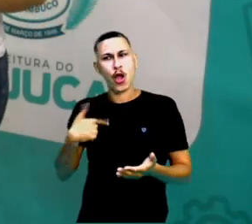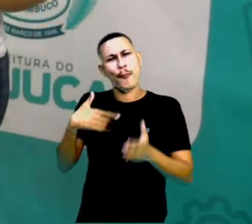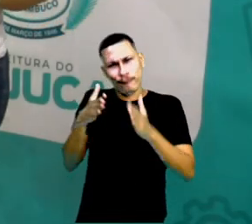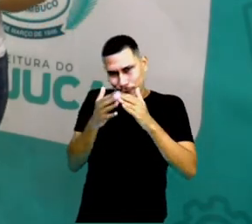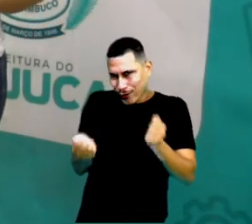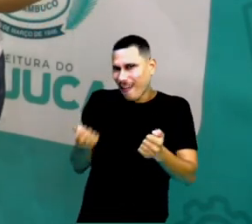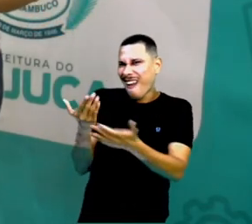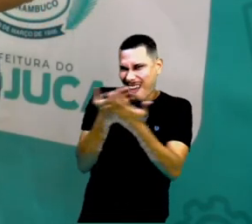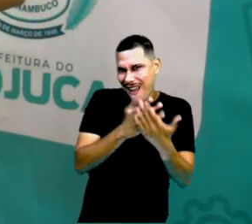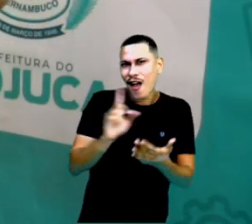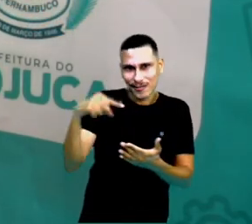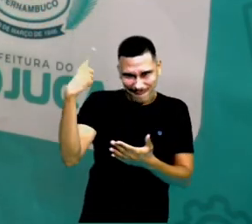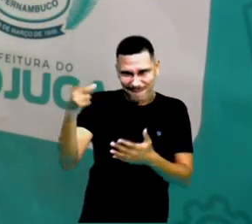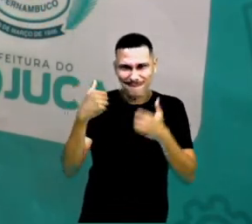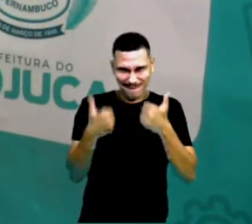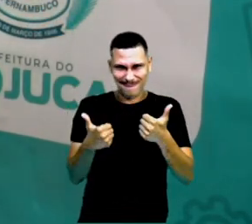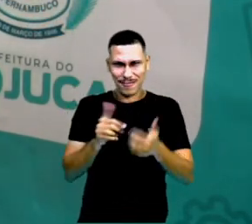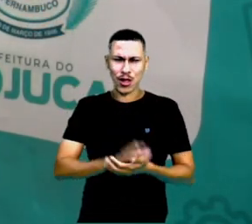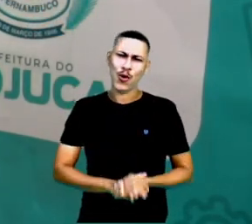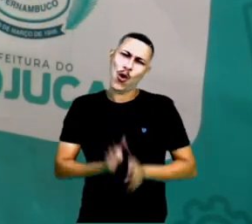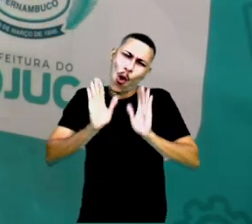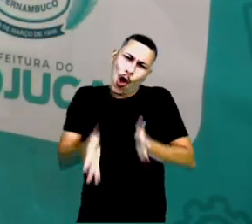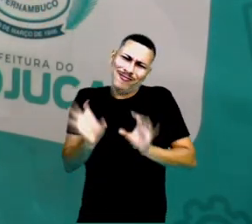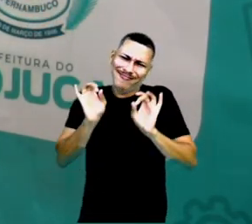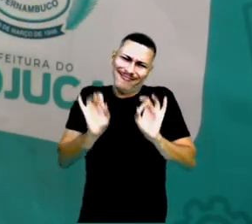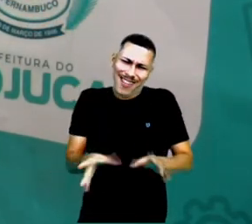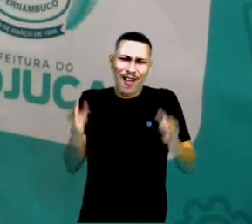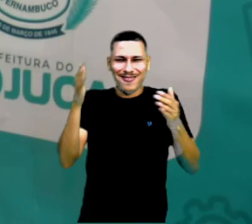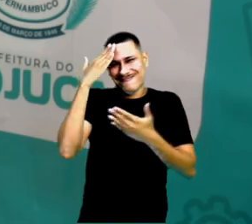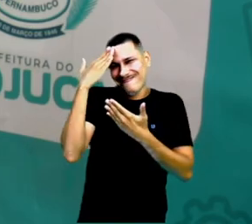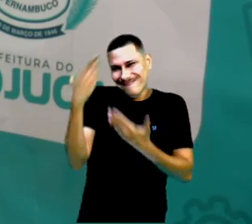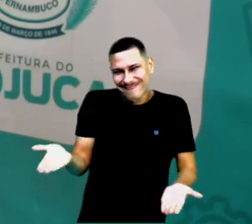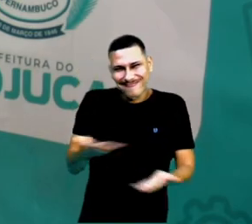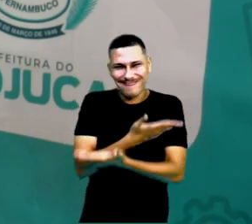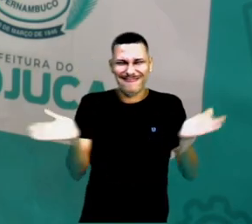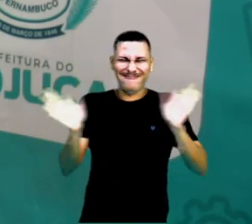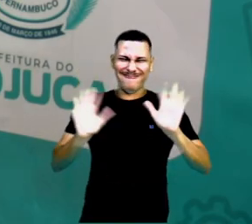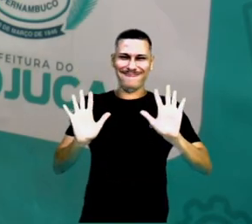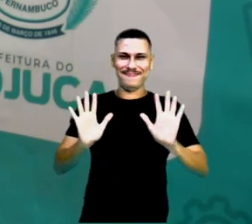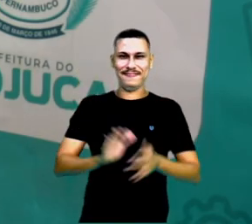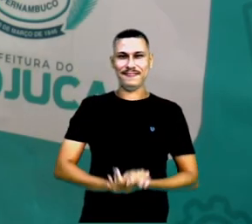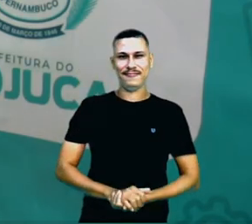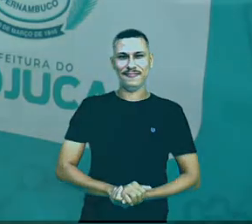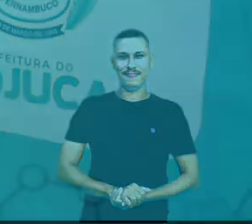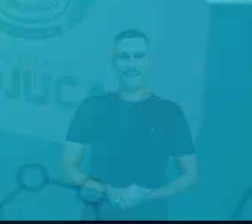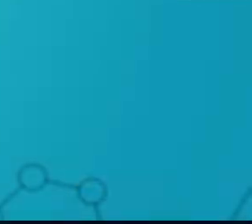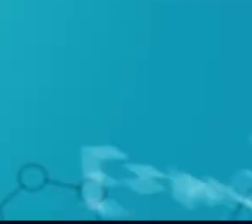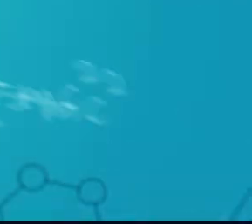próxima aula, hein? E por hoje é só. Muito obrigada. Tchau, tchau.